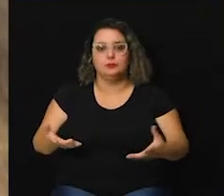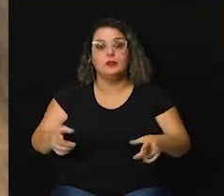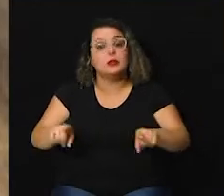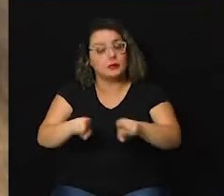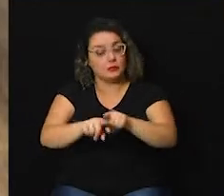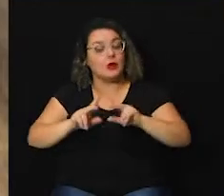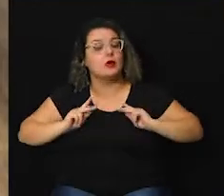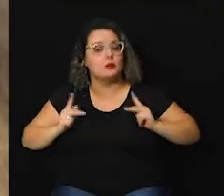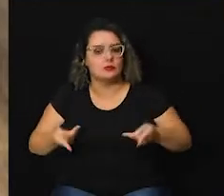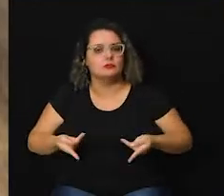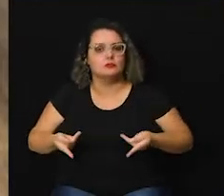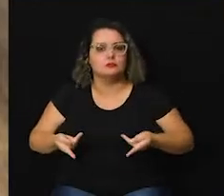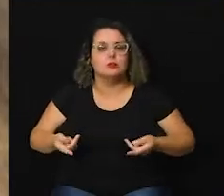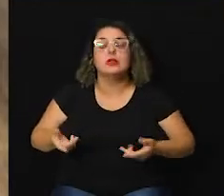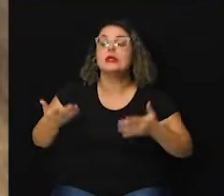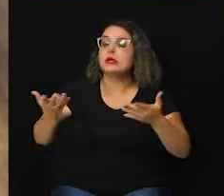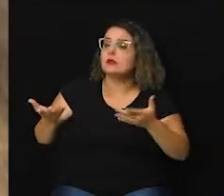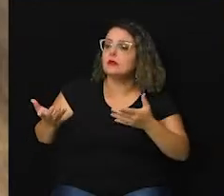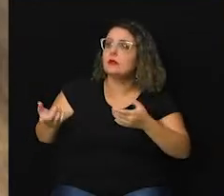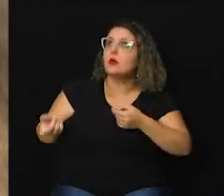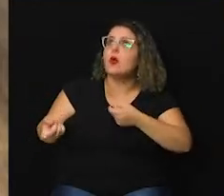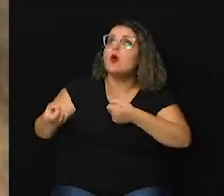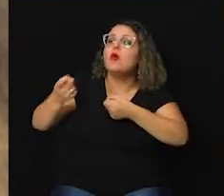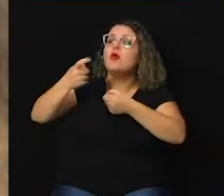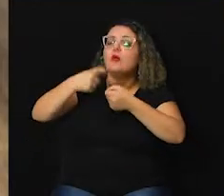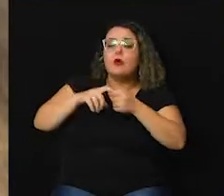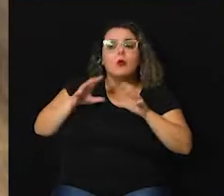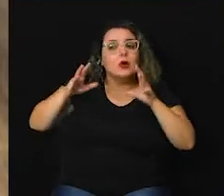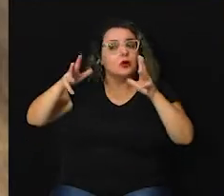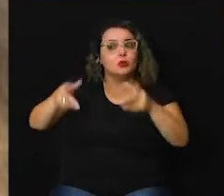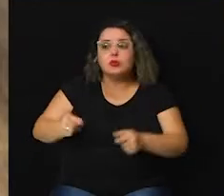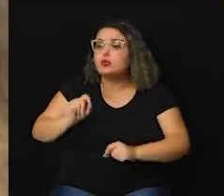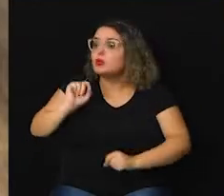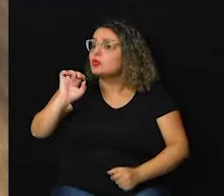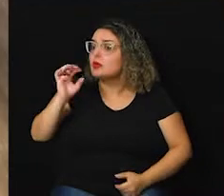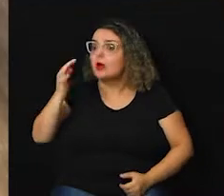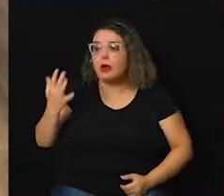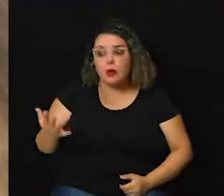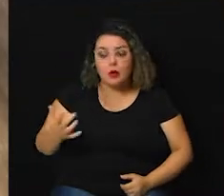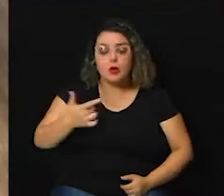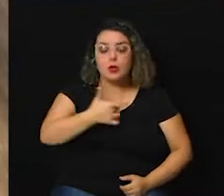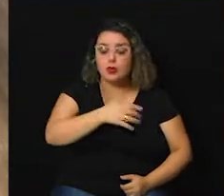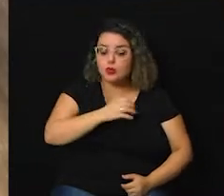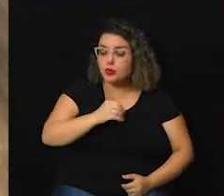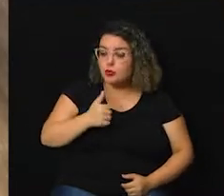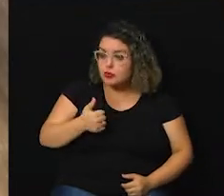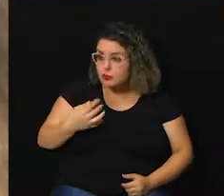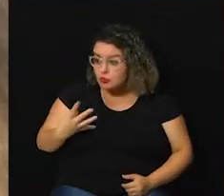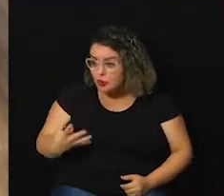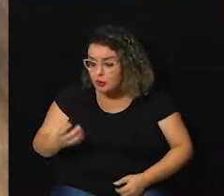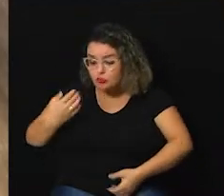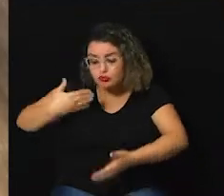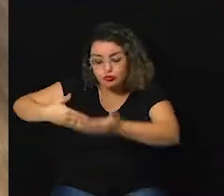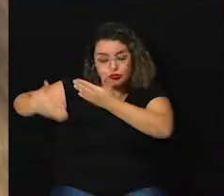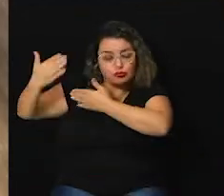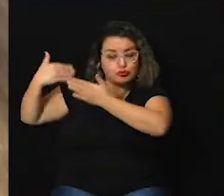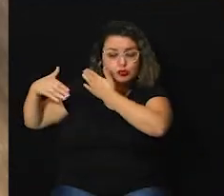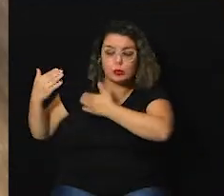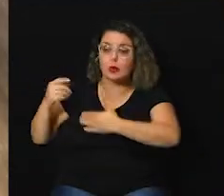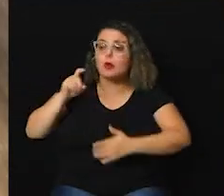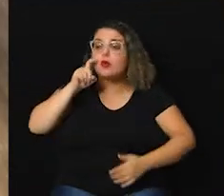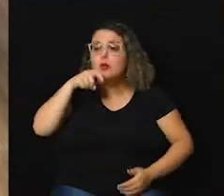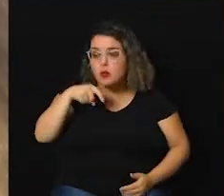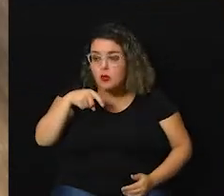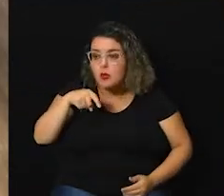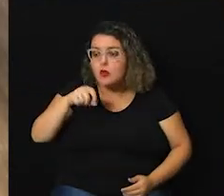então vamos rebobinar a nossa fita, né, para entender o que aconteceu lá em 2014 com essas araras azuis que